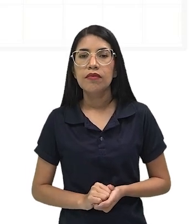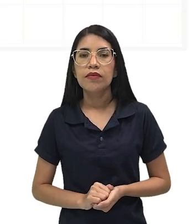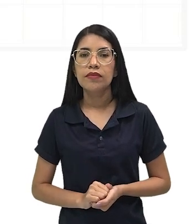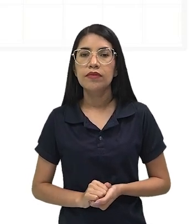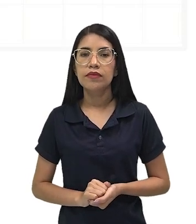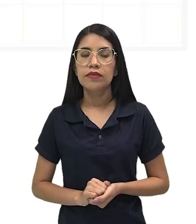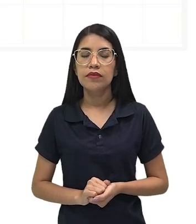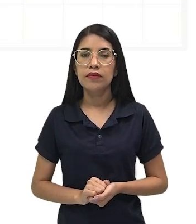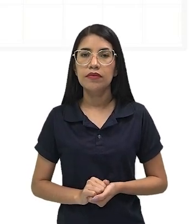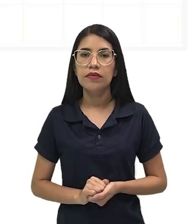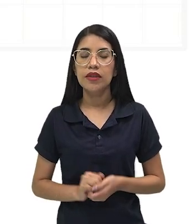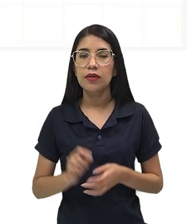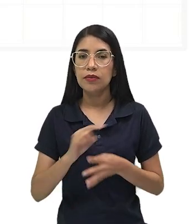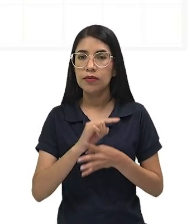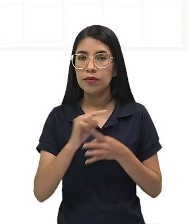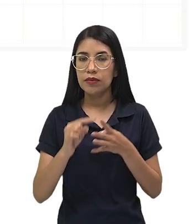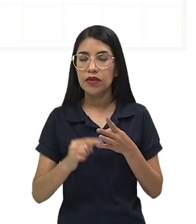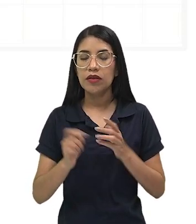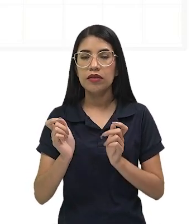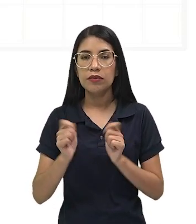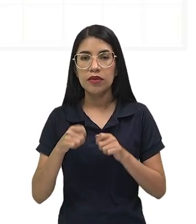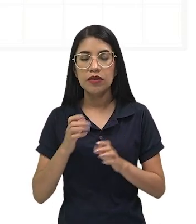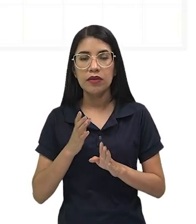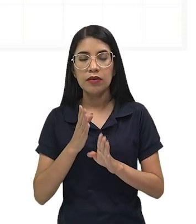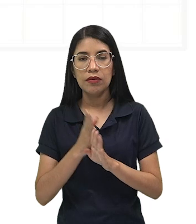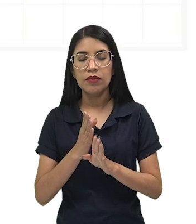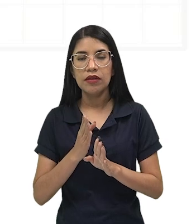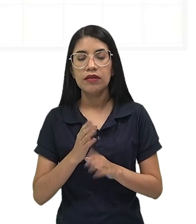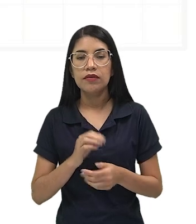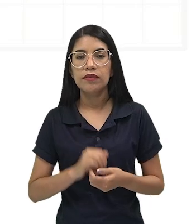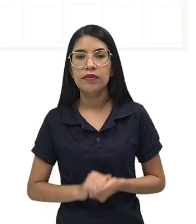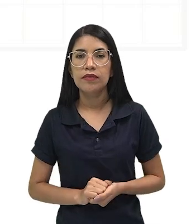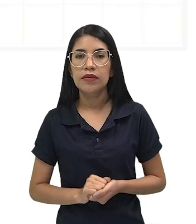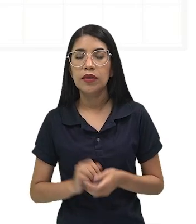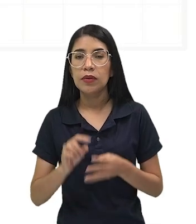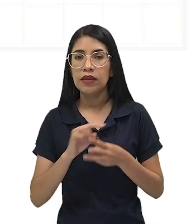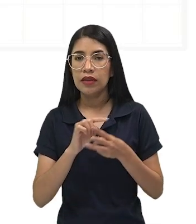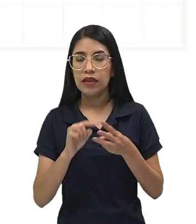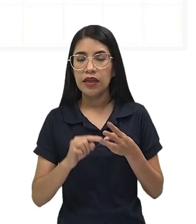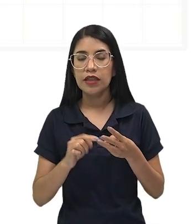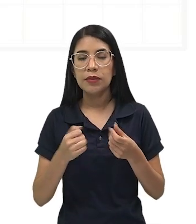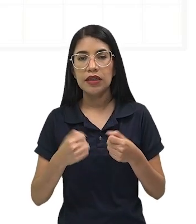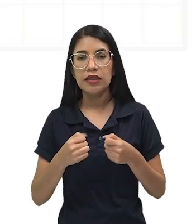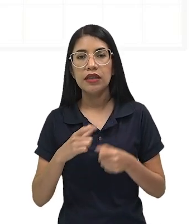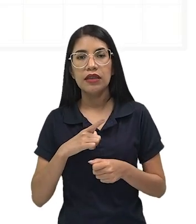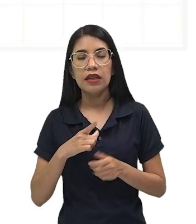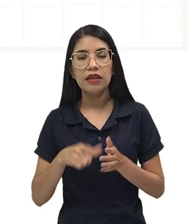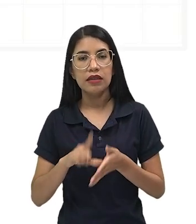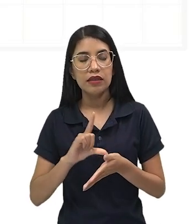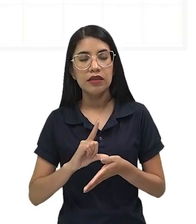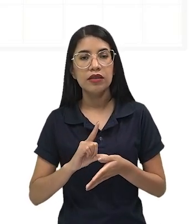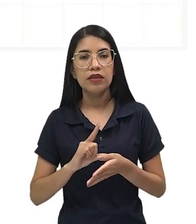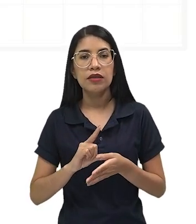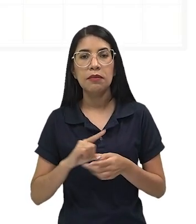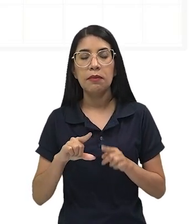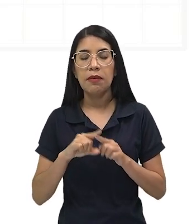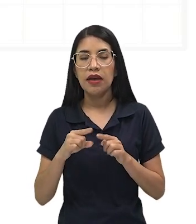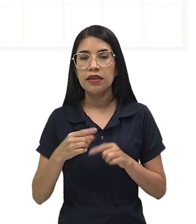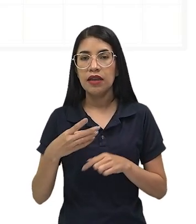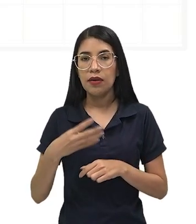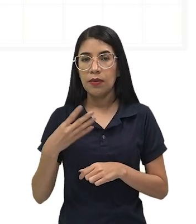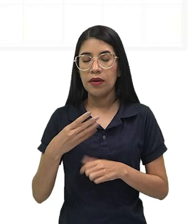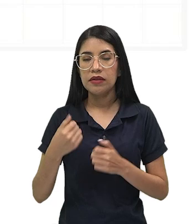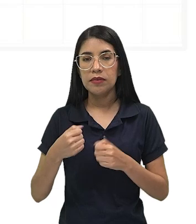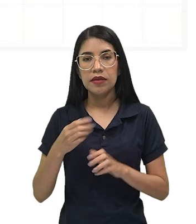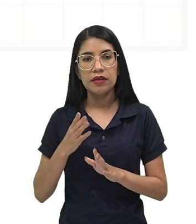C, ou D. Uma das 4. Ou seja, 3 você vai ter que ter, certo? E aí, seguindo,